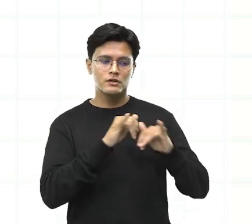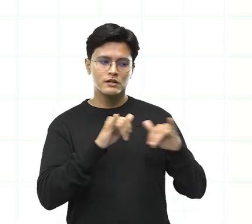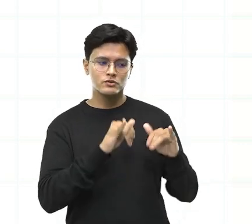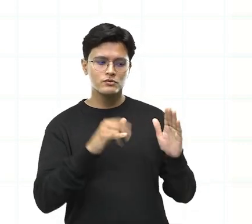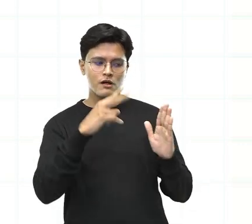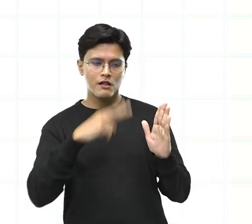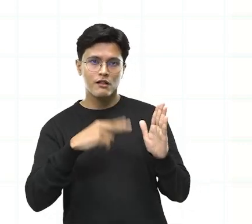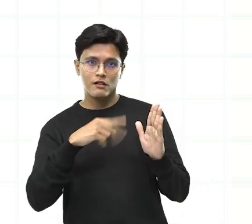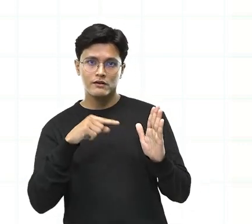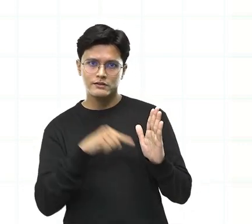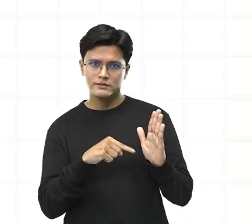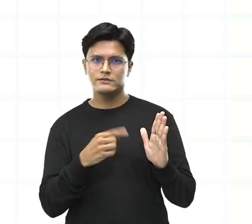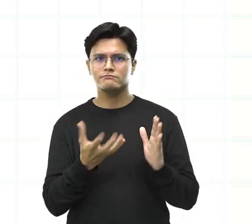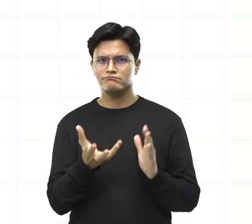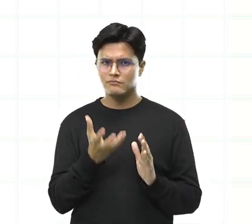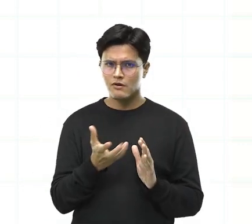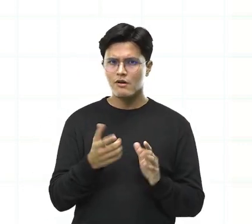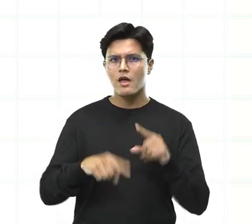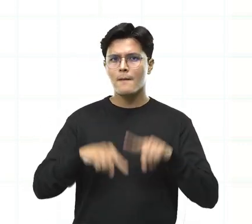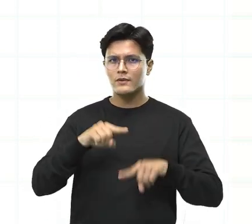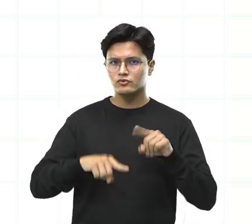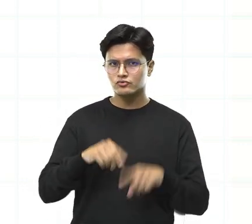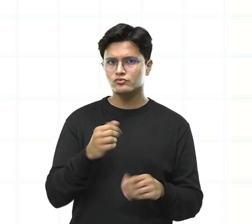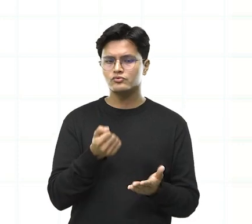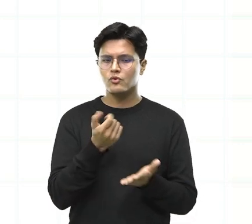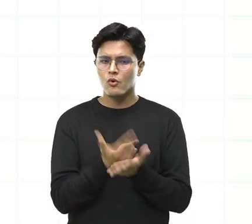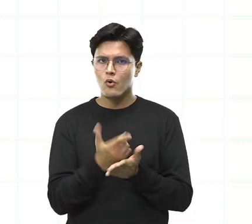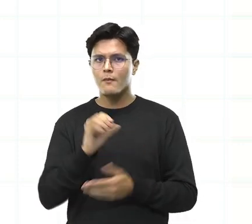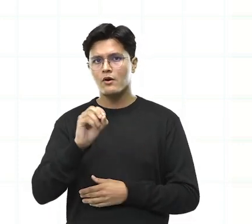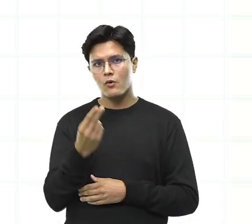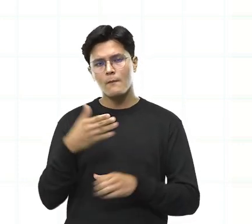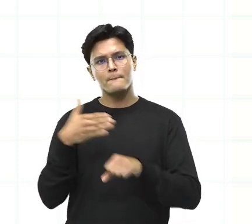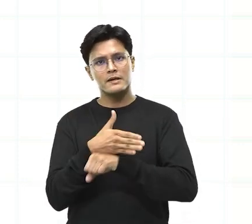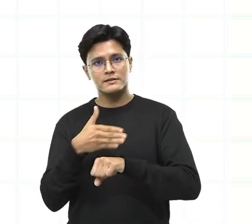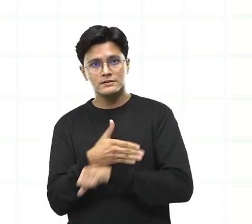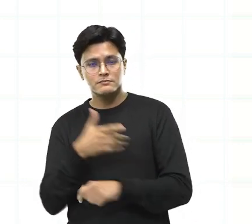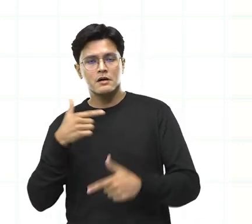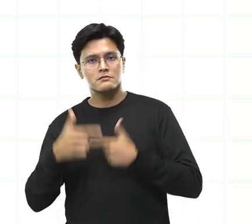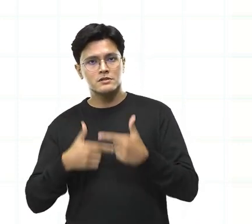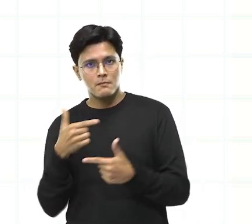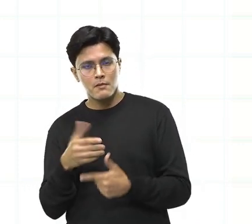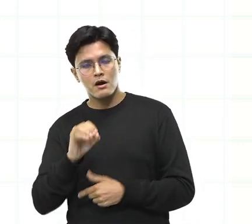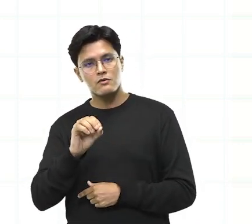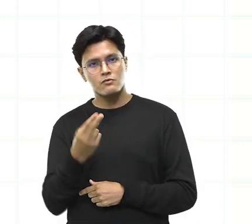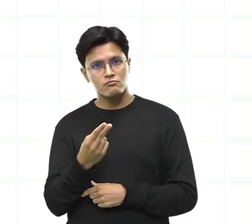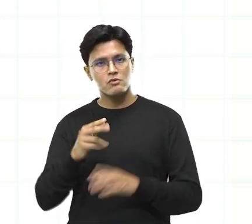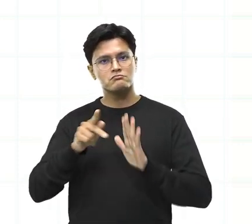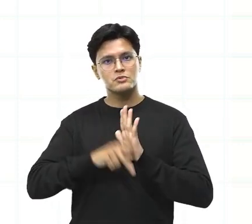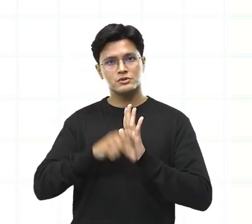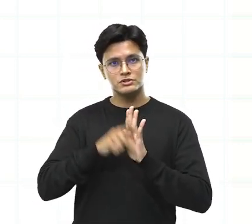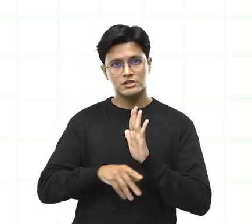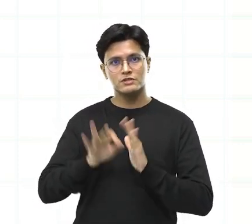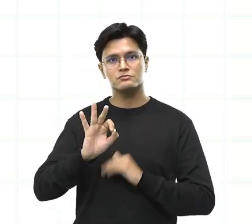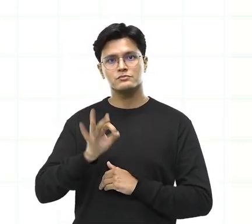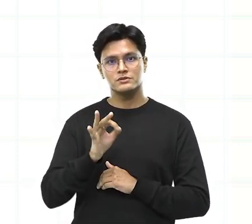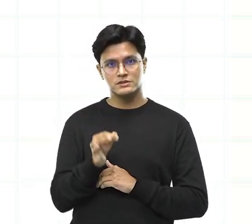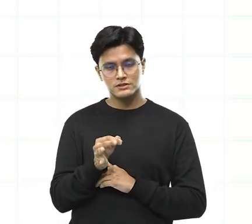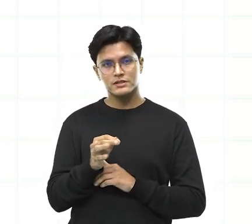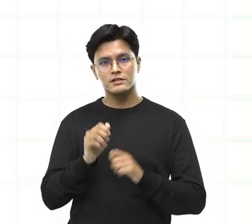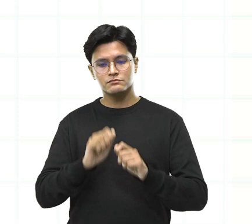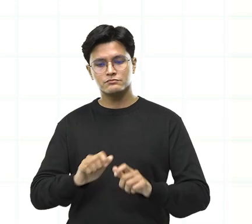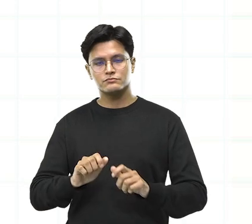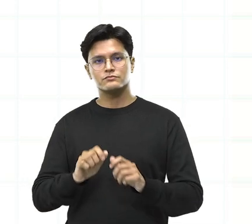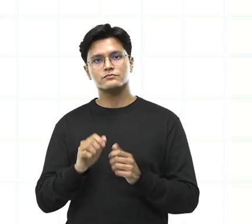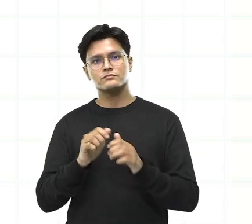adquira, né, um produto, ou ela participe de um serviço, de uma programação que eu estou utilizando ali